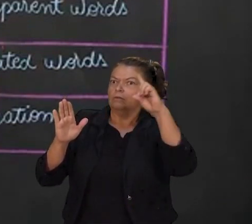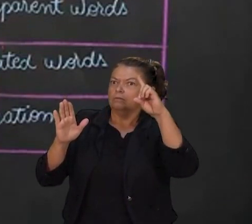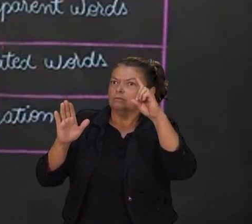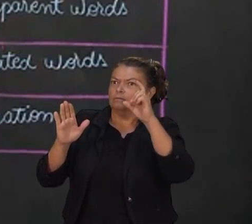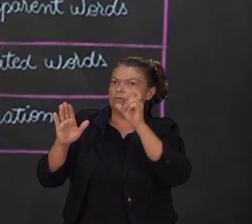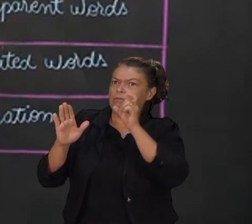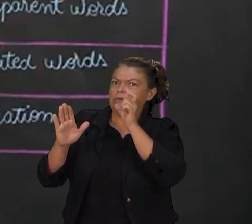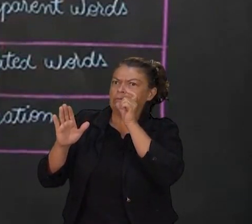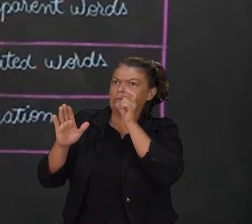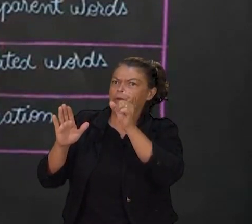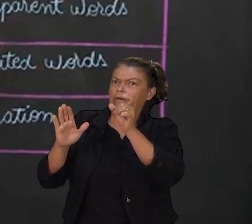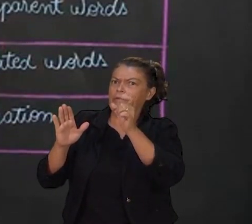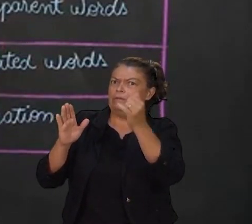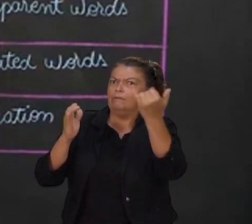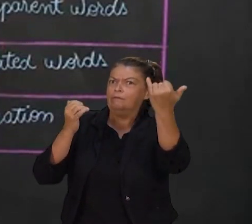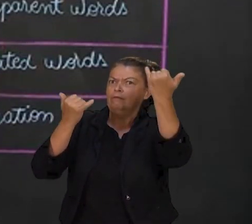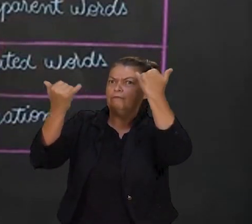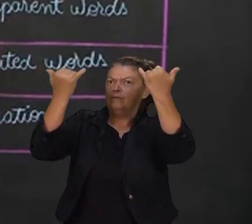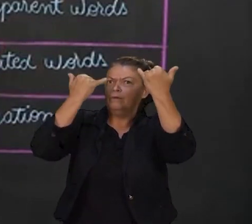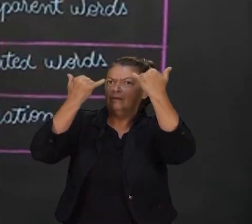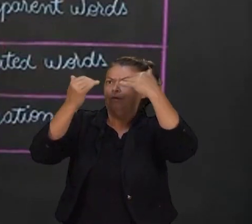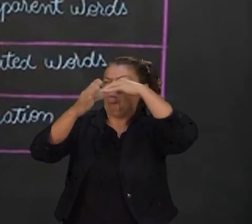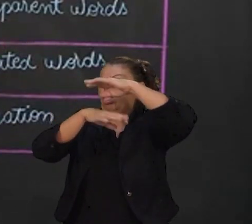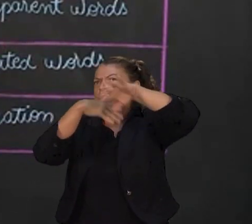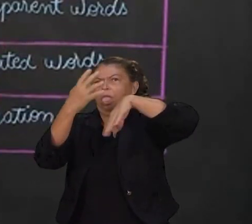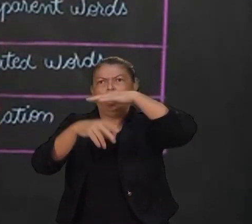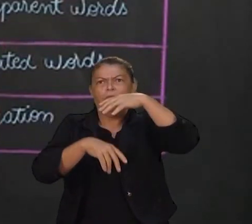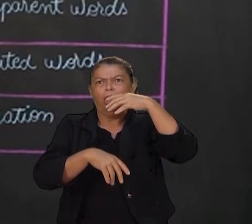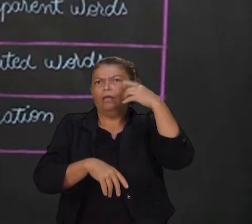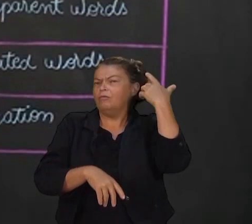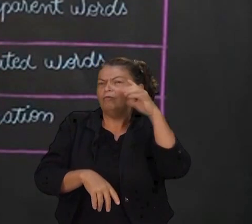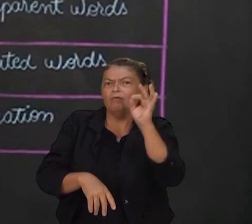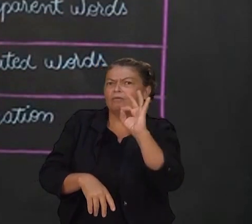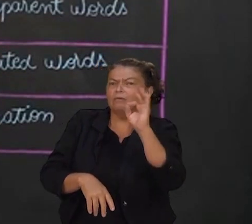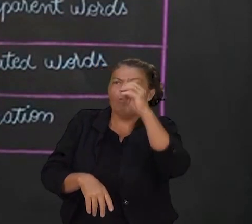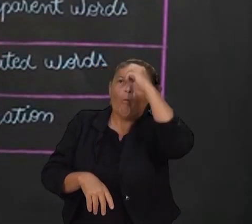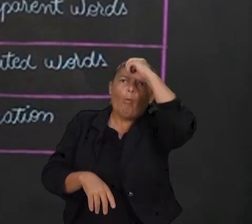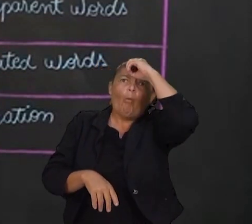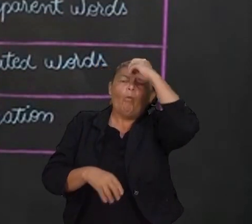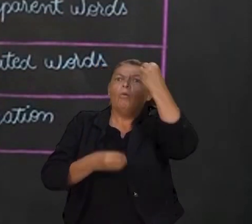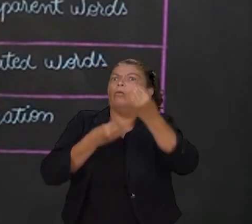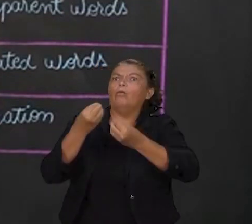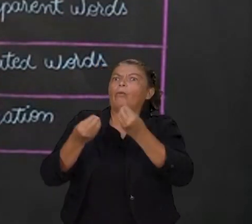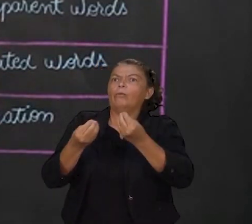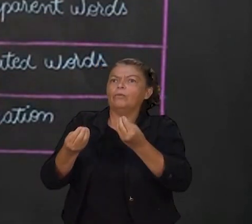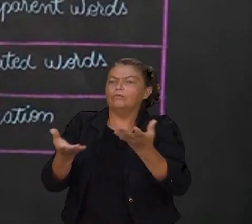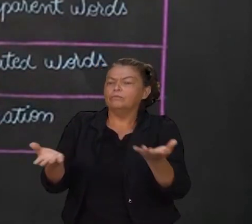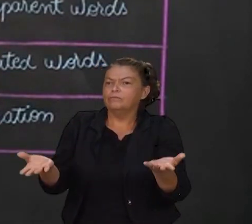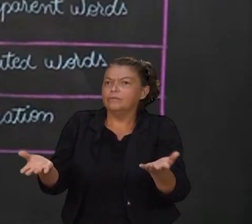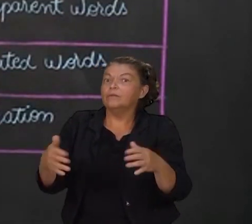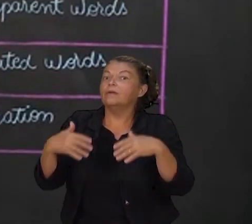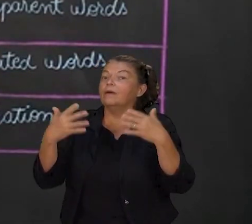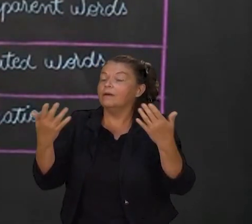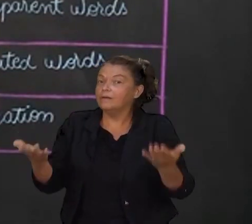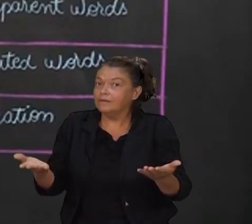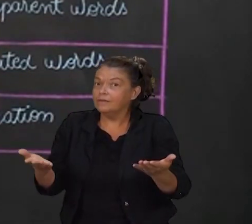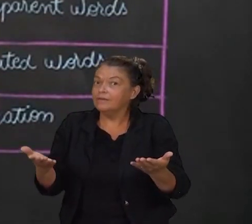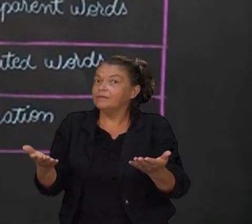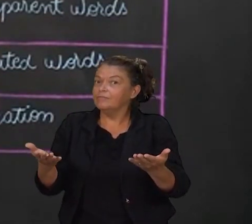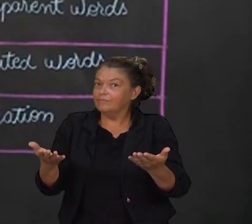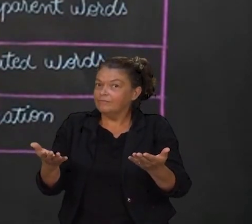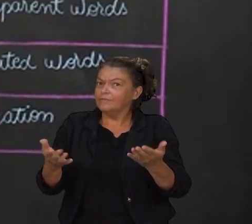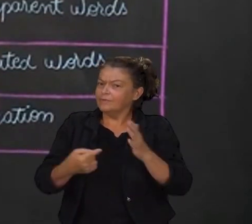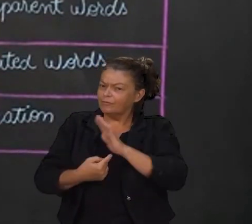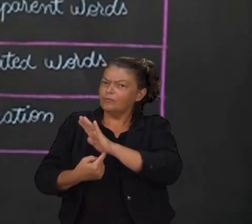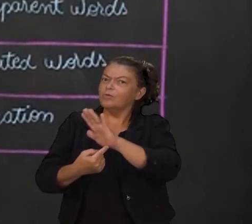quanta informação, quanta palavra, eu não vou conseguir, eu não entendo, eu não estou compreendendo. E é aí que eu trago para vocês